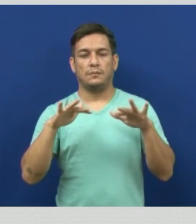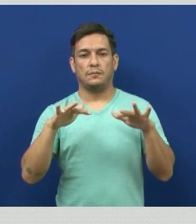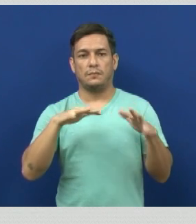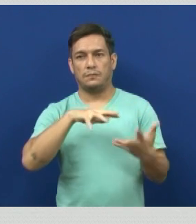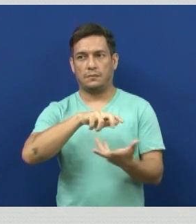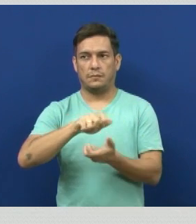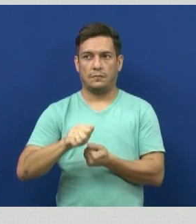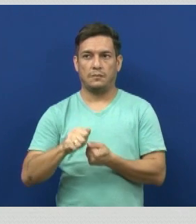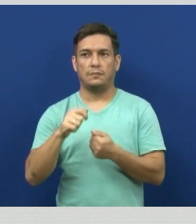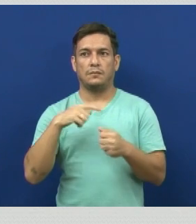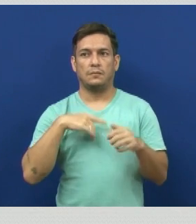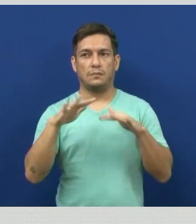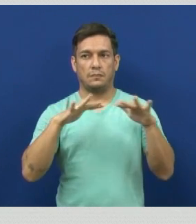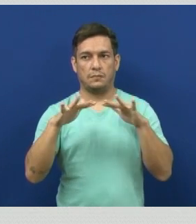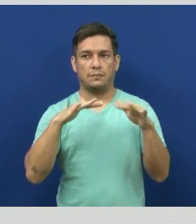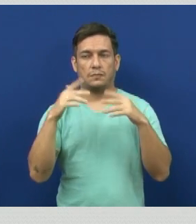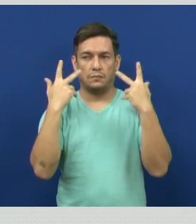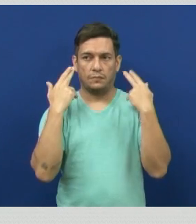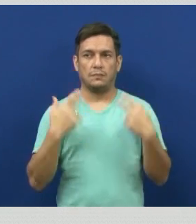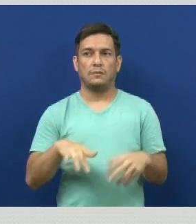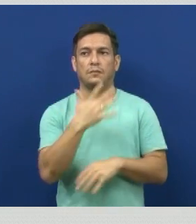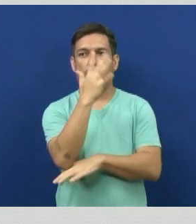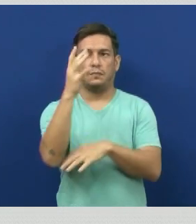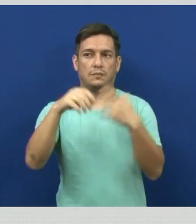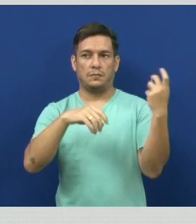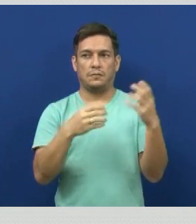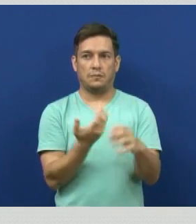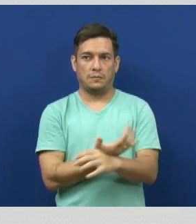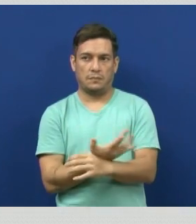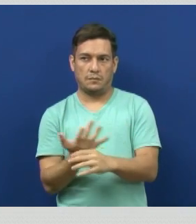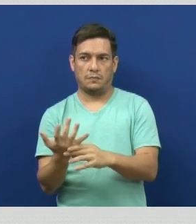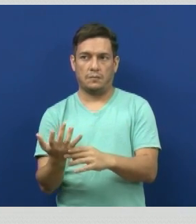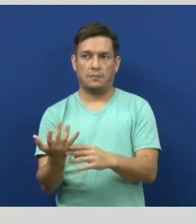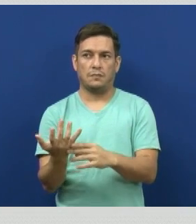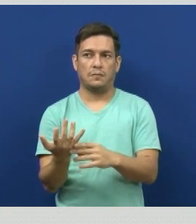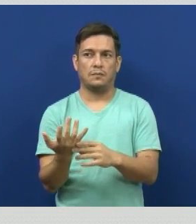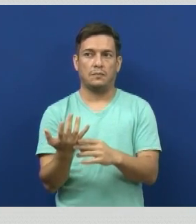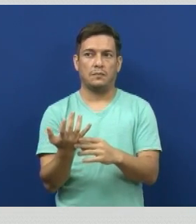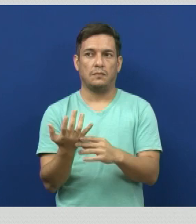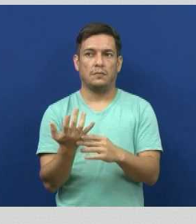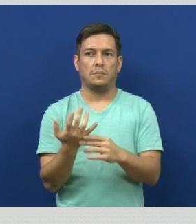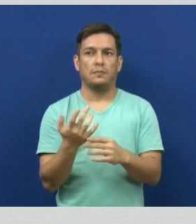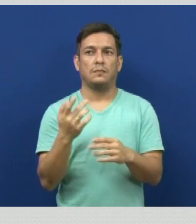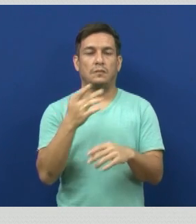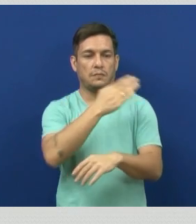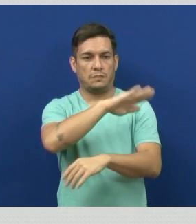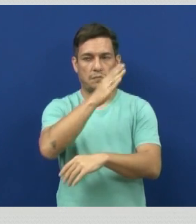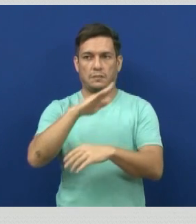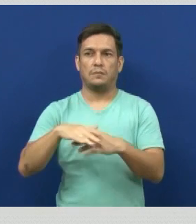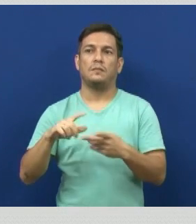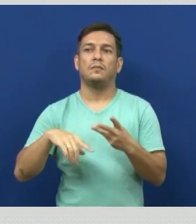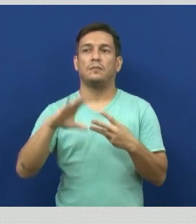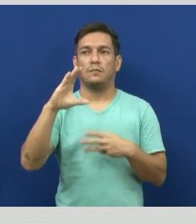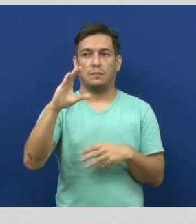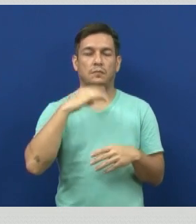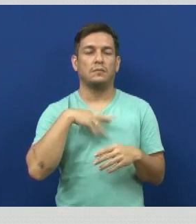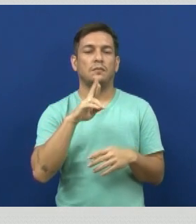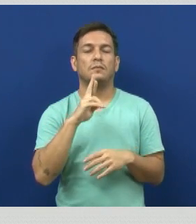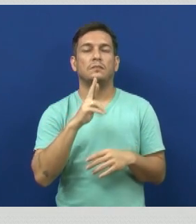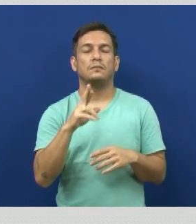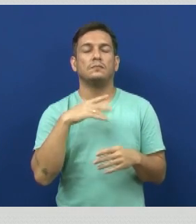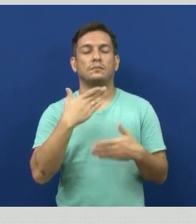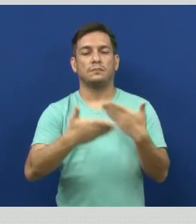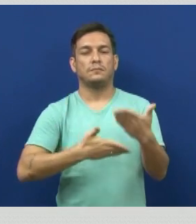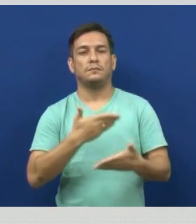dinâmicas naturais, tais como clima, relevo e vegetação. C. É o resultado da interação